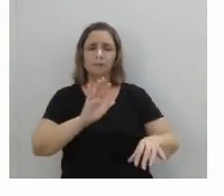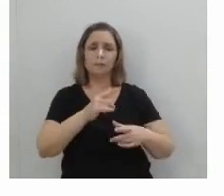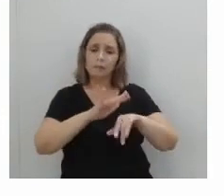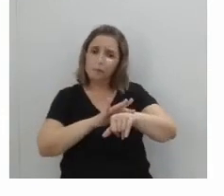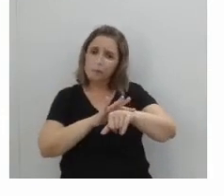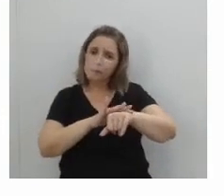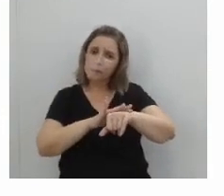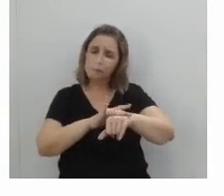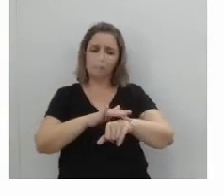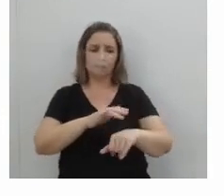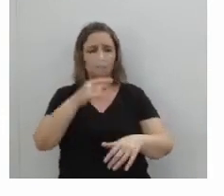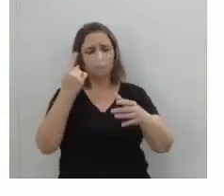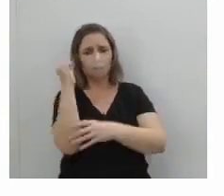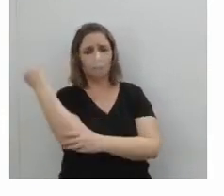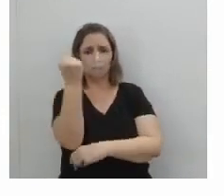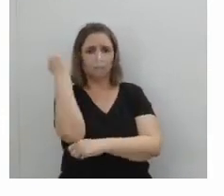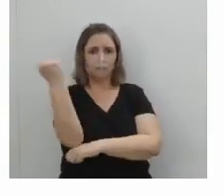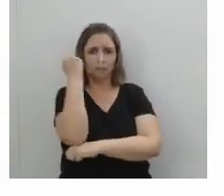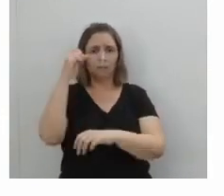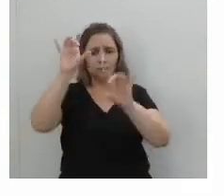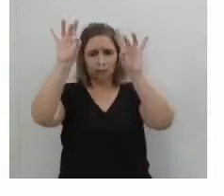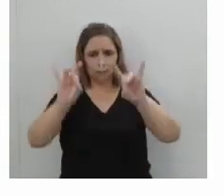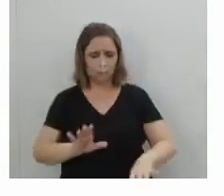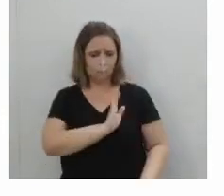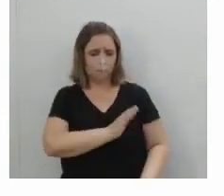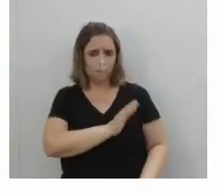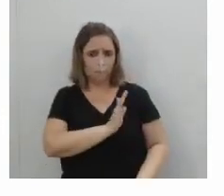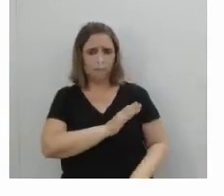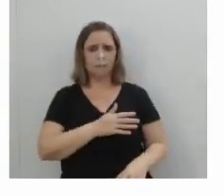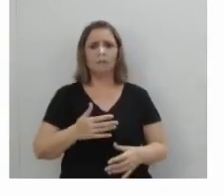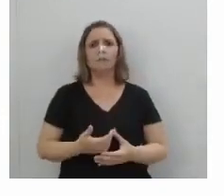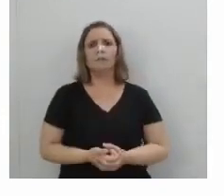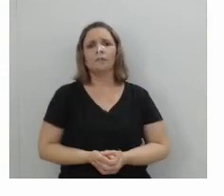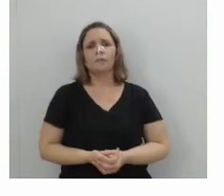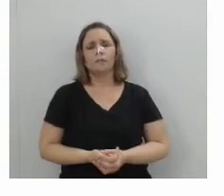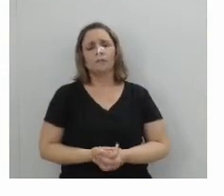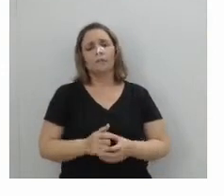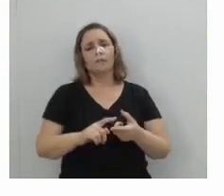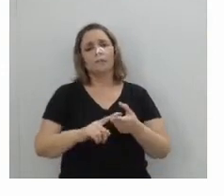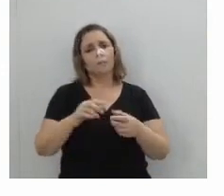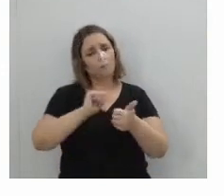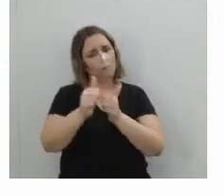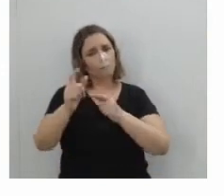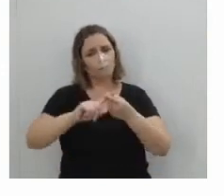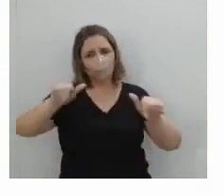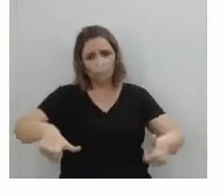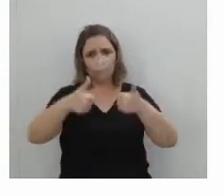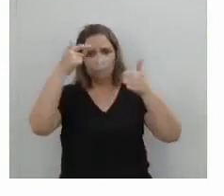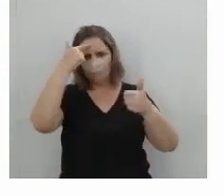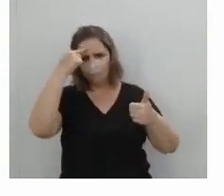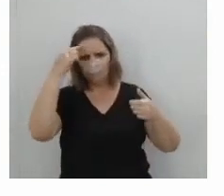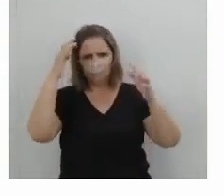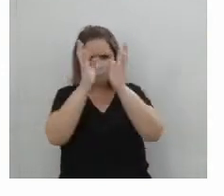doenças graves, especialmente doenças cardiovasculares crônicas. O esporte melhora também o